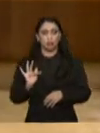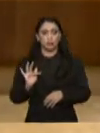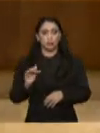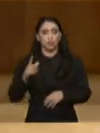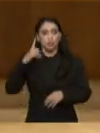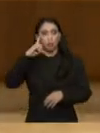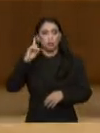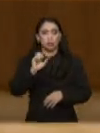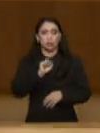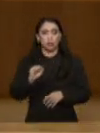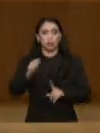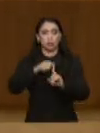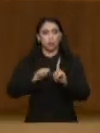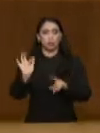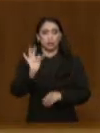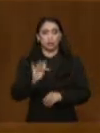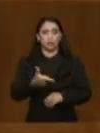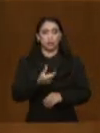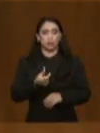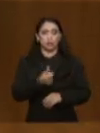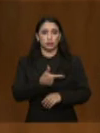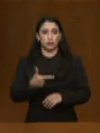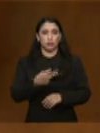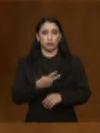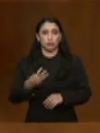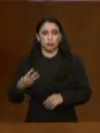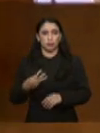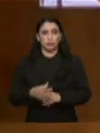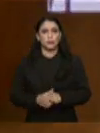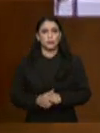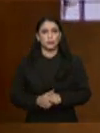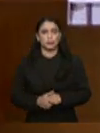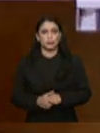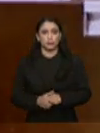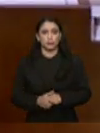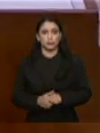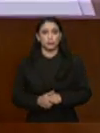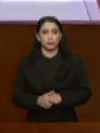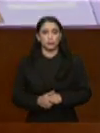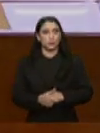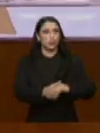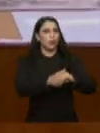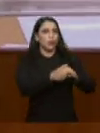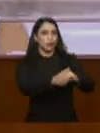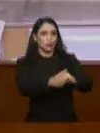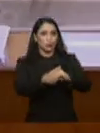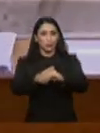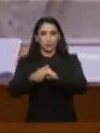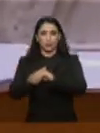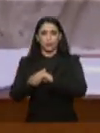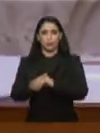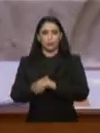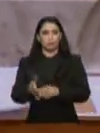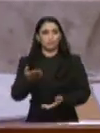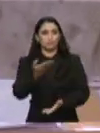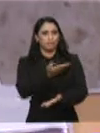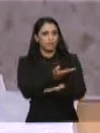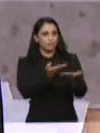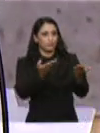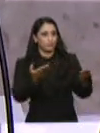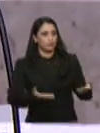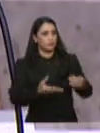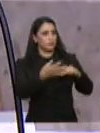8 de fevereiro de 2023, e cumprimentando os queridos colegas, a todos